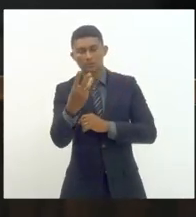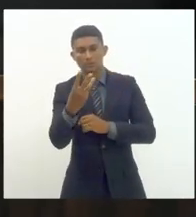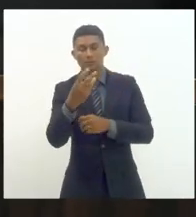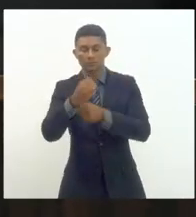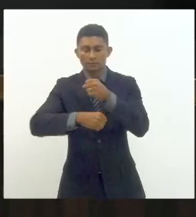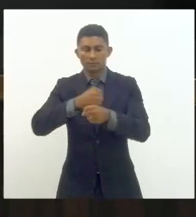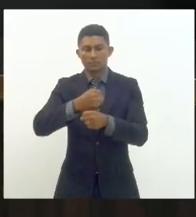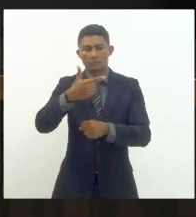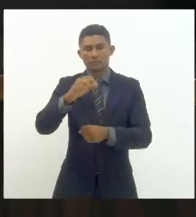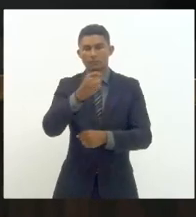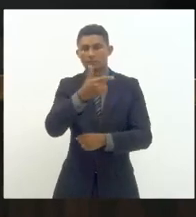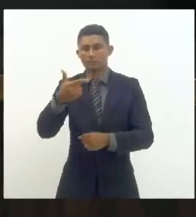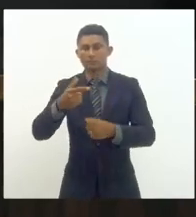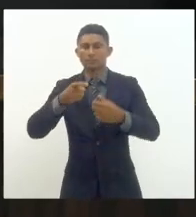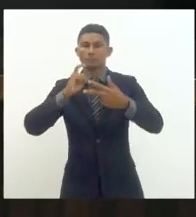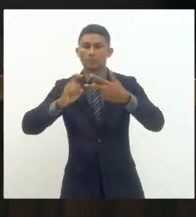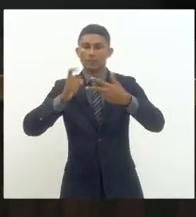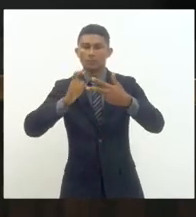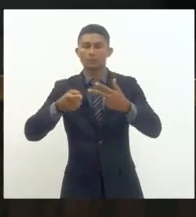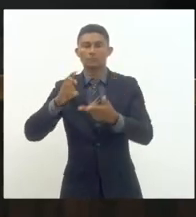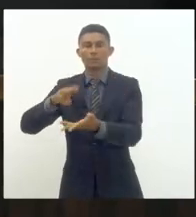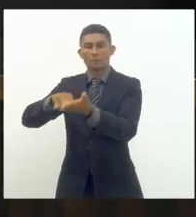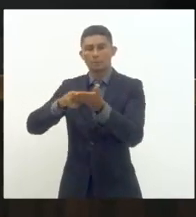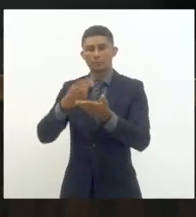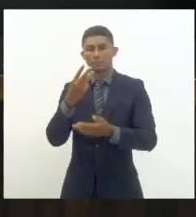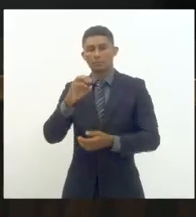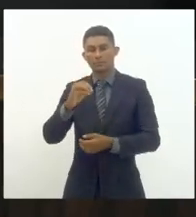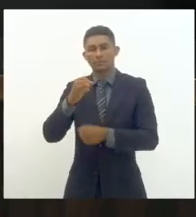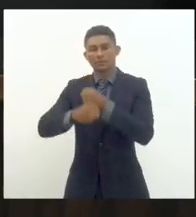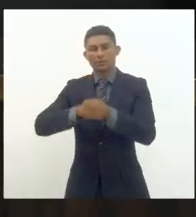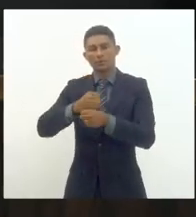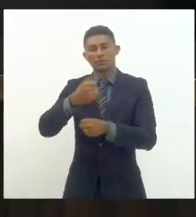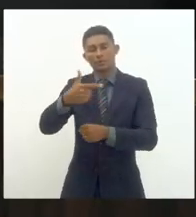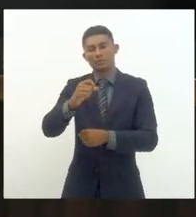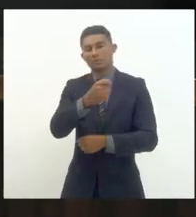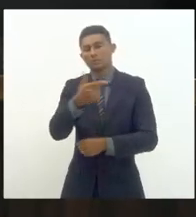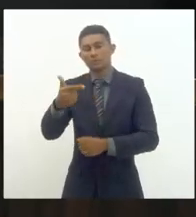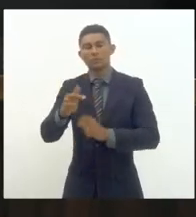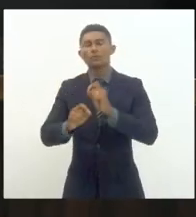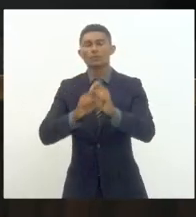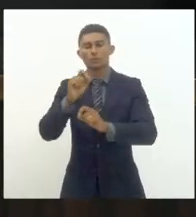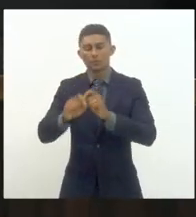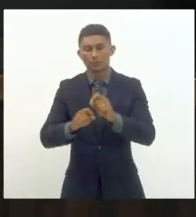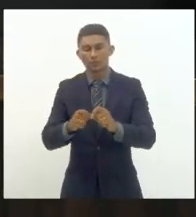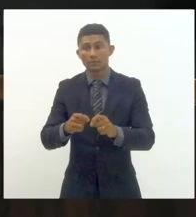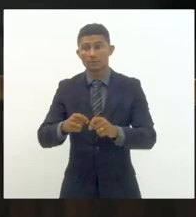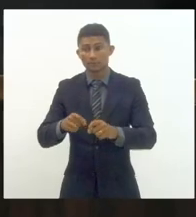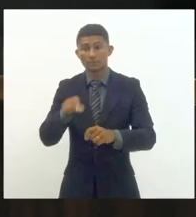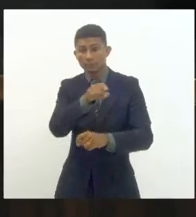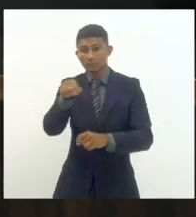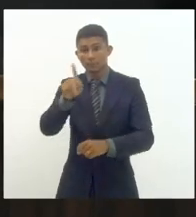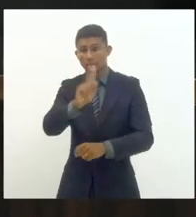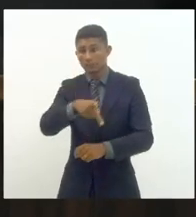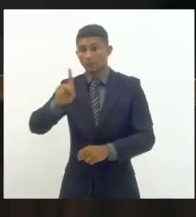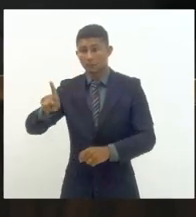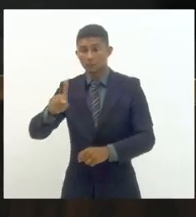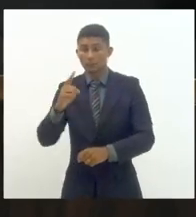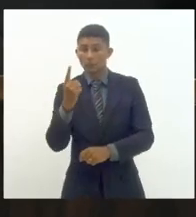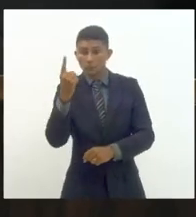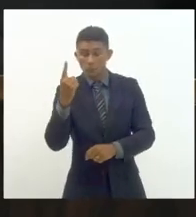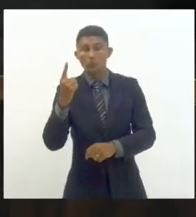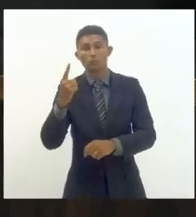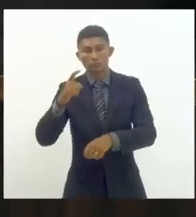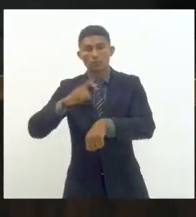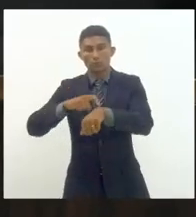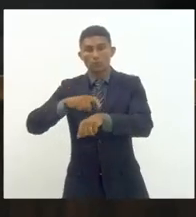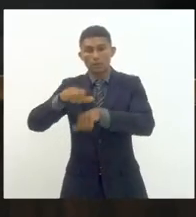de autoria do Poder Executivo, mensagem 30 de 22, que transforma a jornada de trabalho do professor docente 1, submetido ao